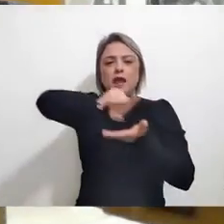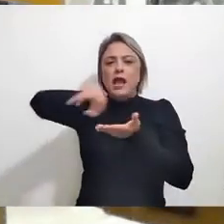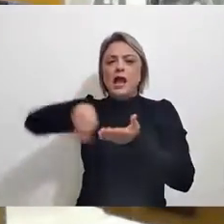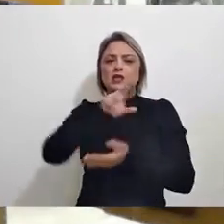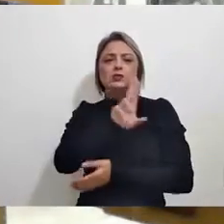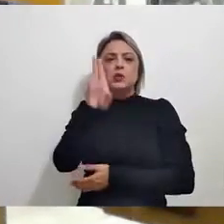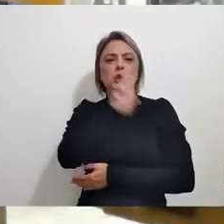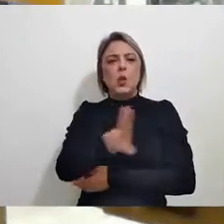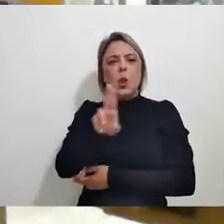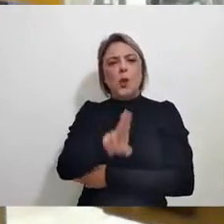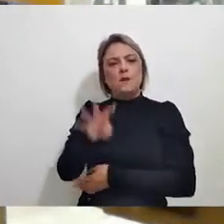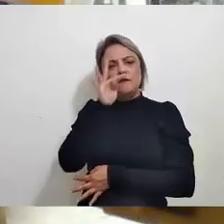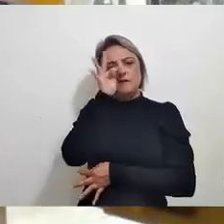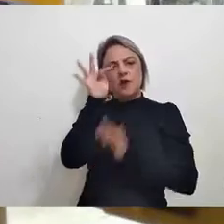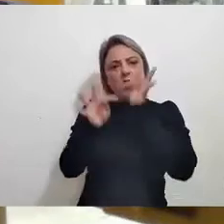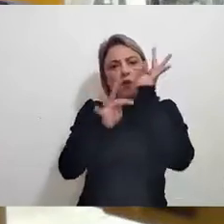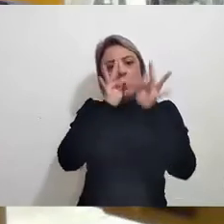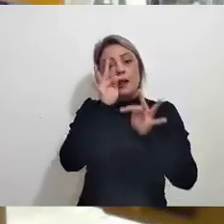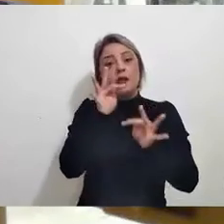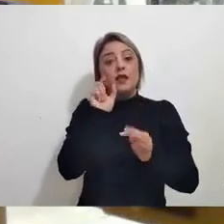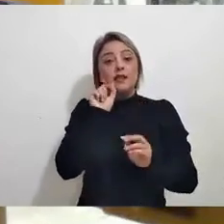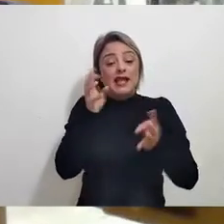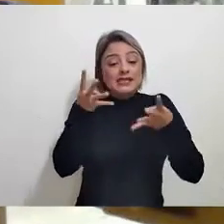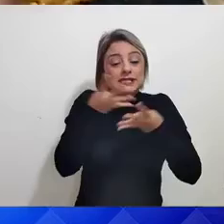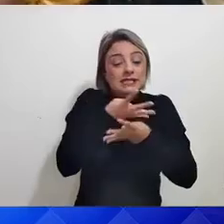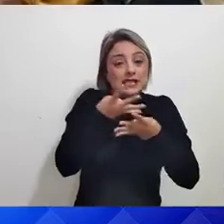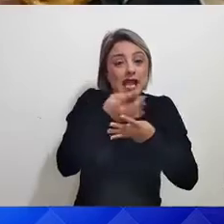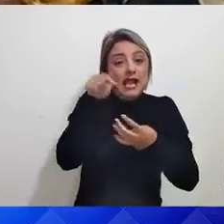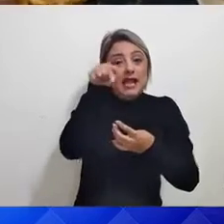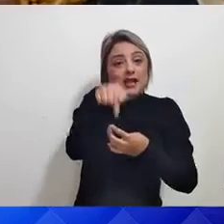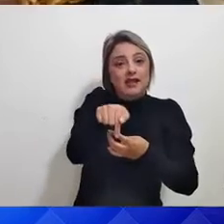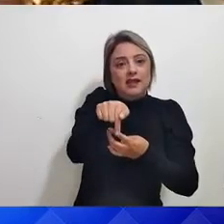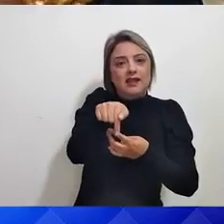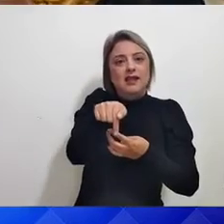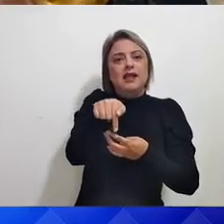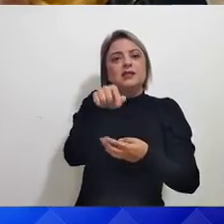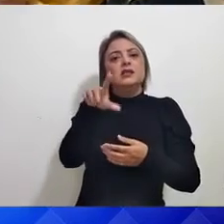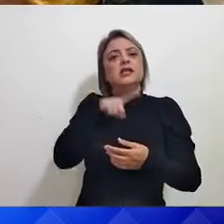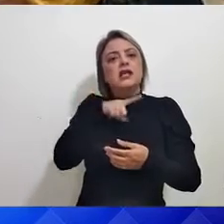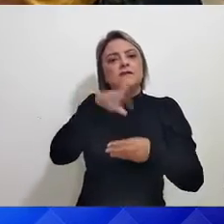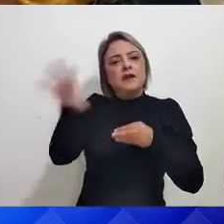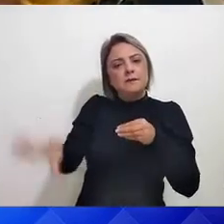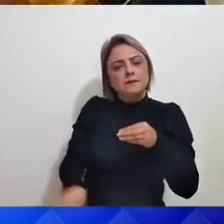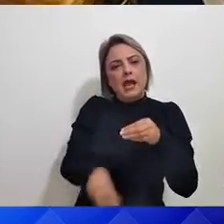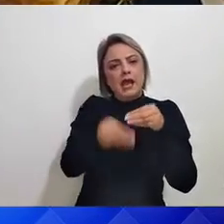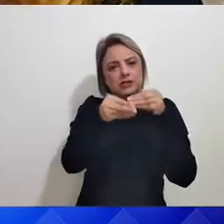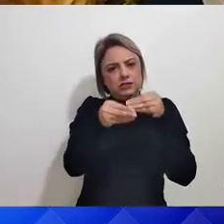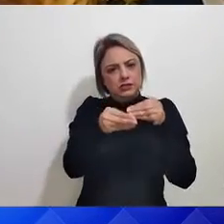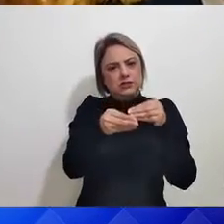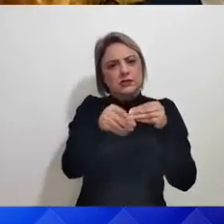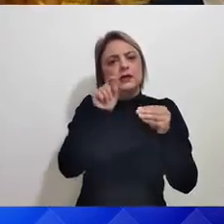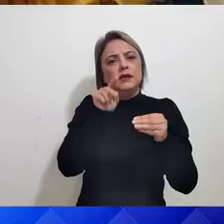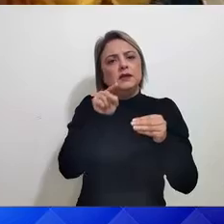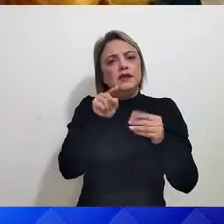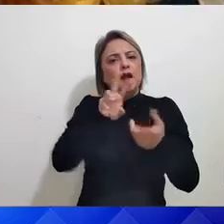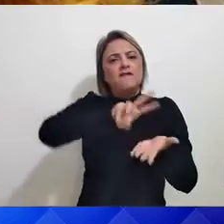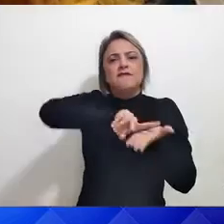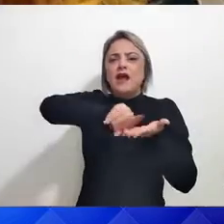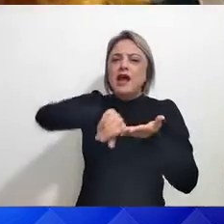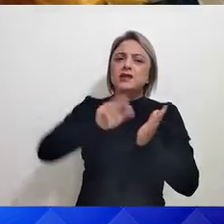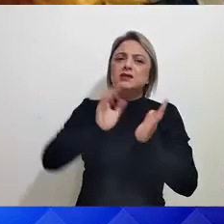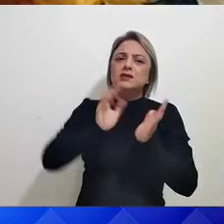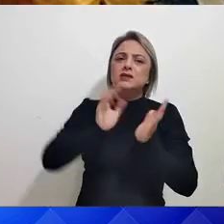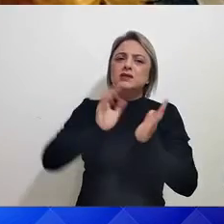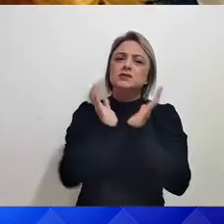E assim, dessa rede faz parte a polícia, faz parte vários órgãos para fazer essa